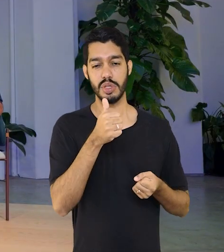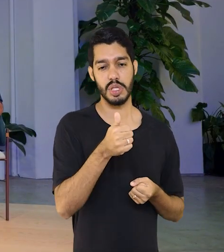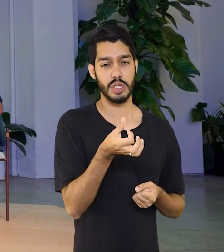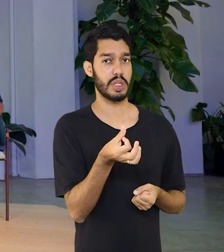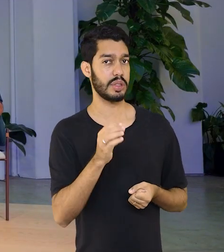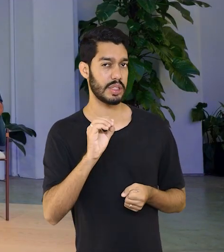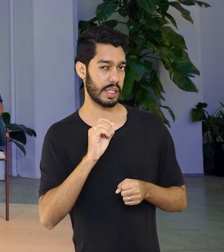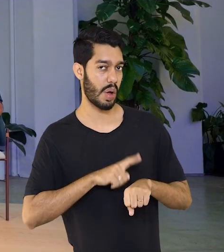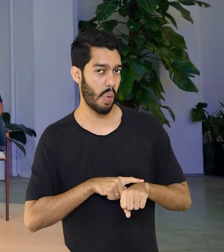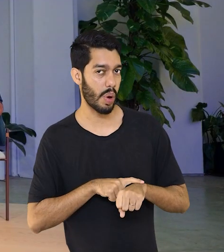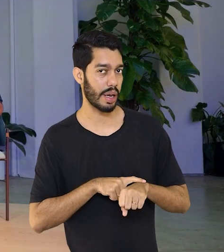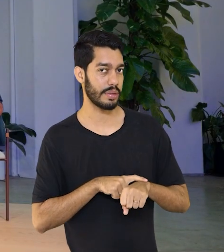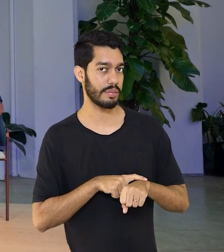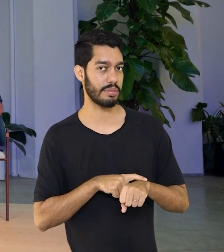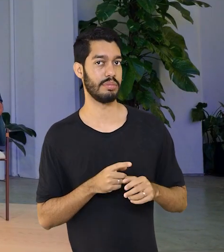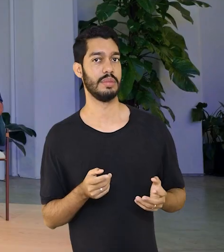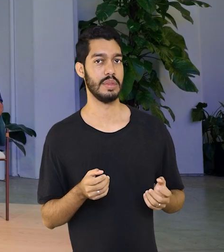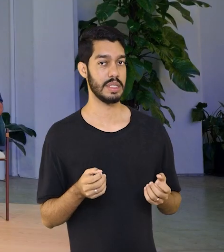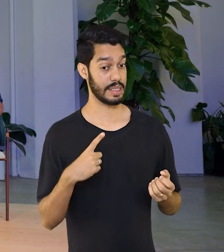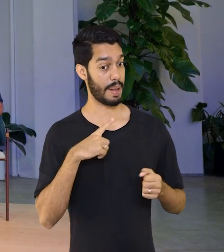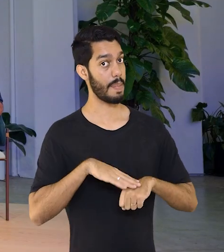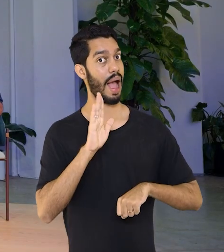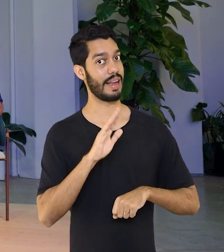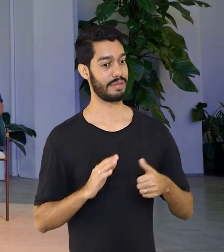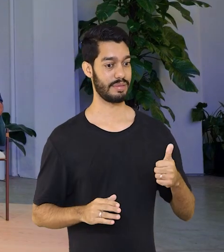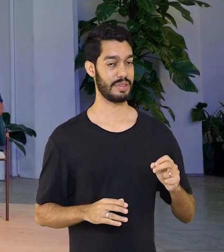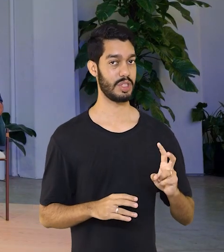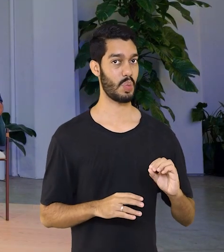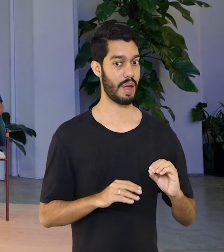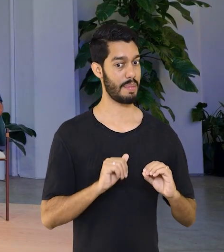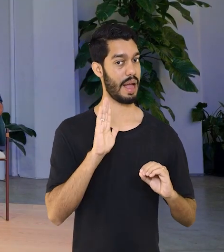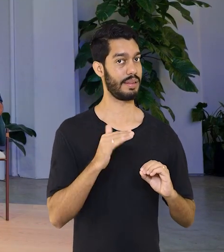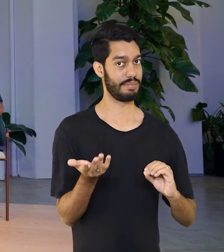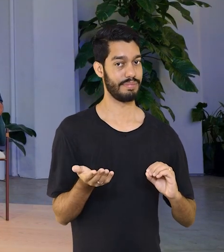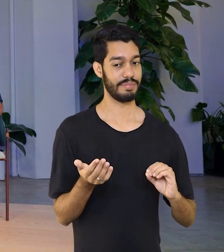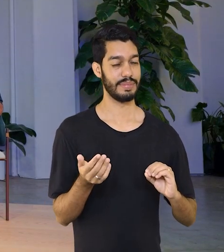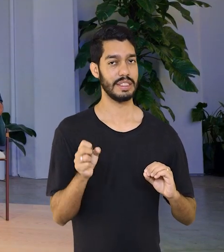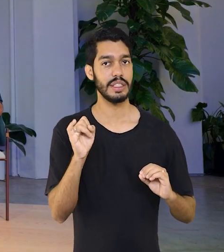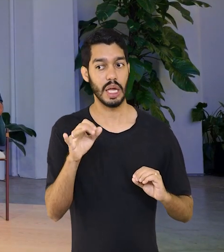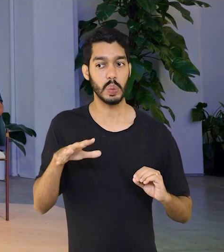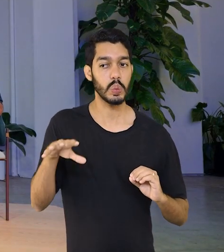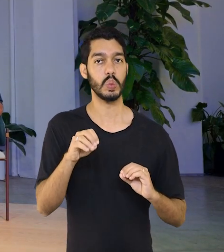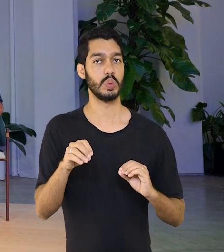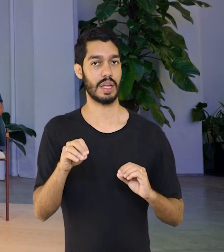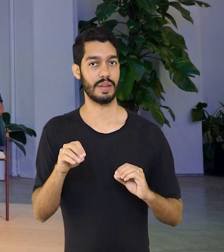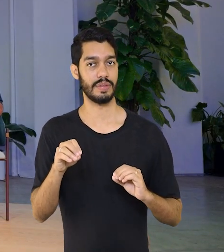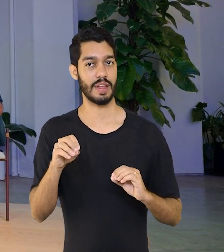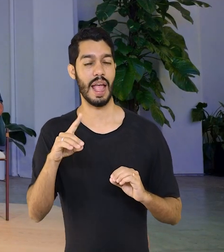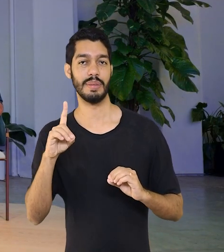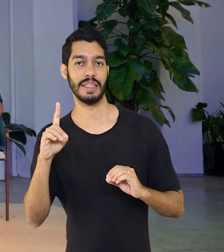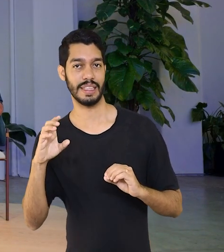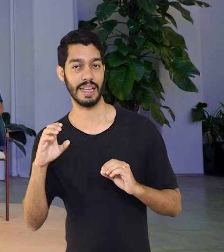estamos a 460 km por hora, sendo conservador. Você é sempre conservador aqui. Se todas as NDCs